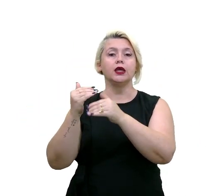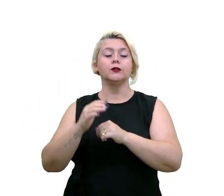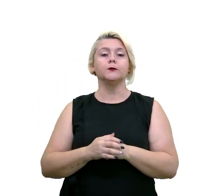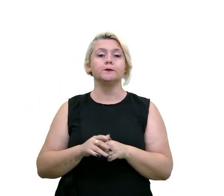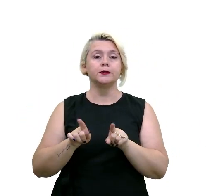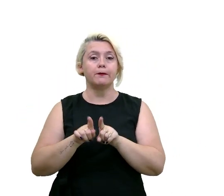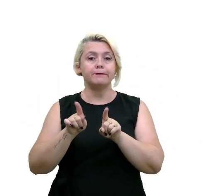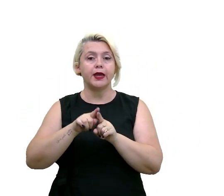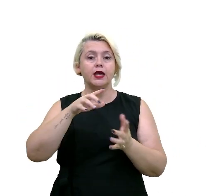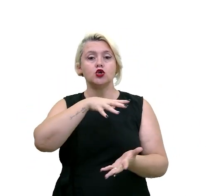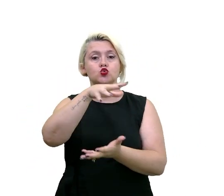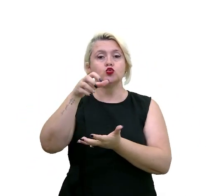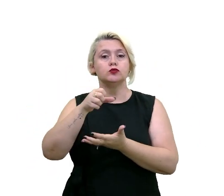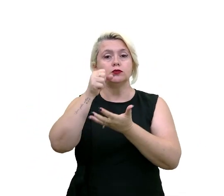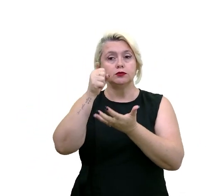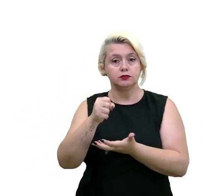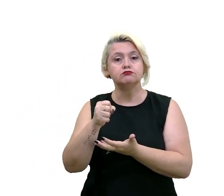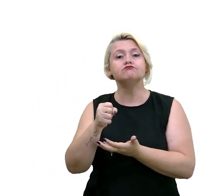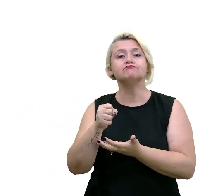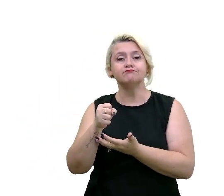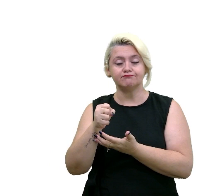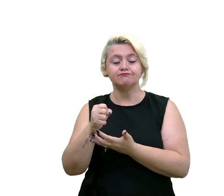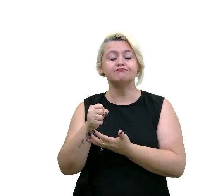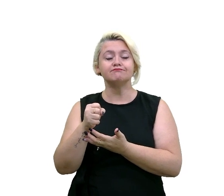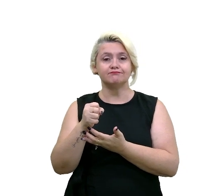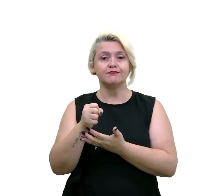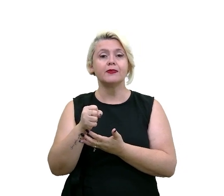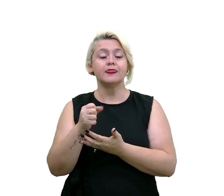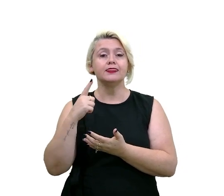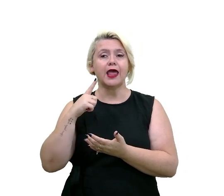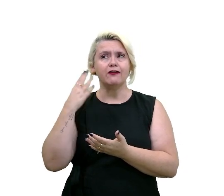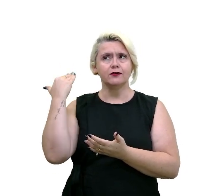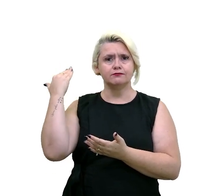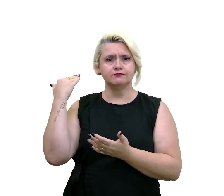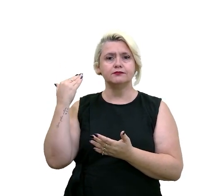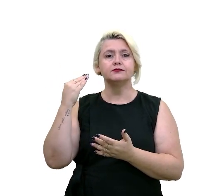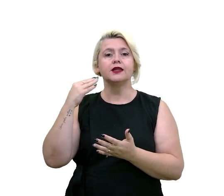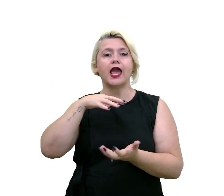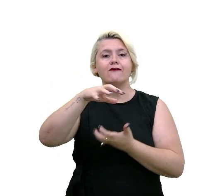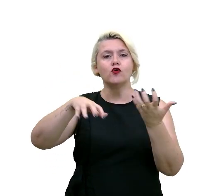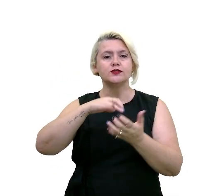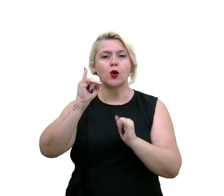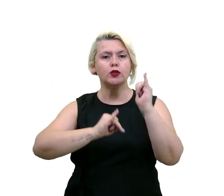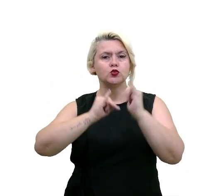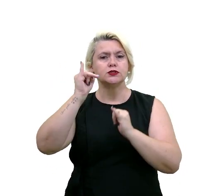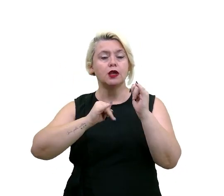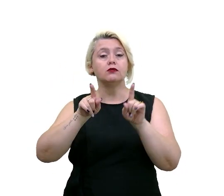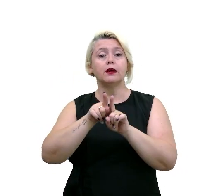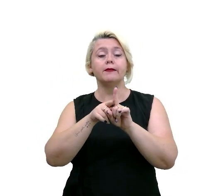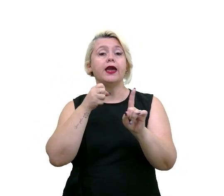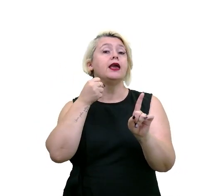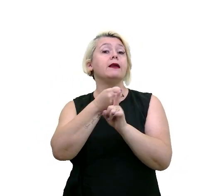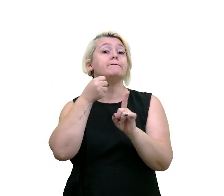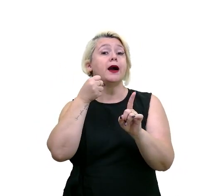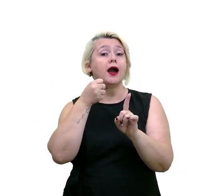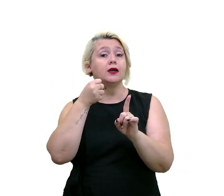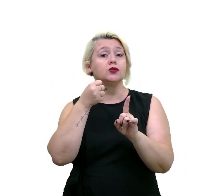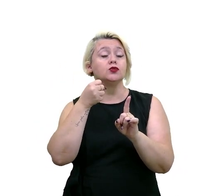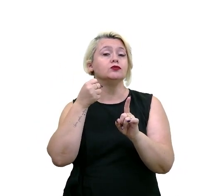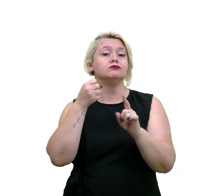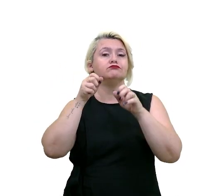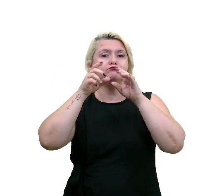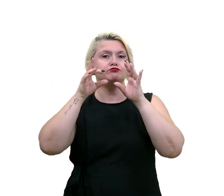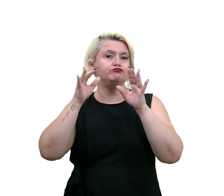a sustentabilidade, elas foram intensificadas após a Revolução Industrial e os impactos que essa revolução causou no meio ambiente,